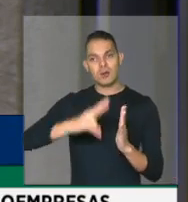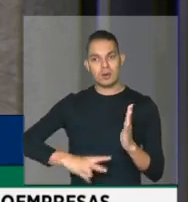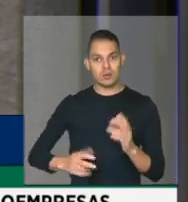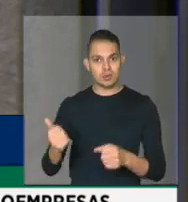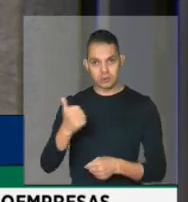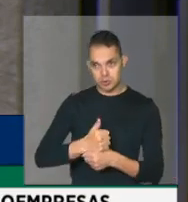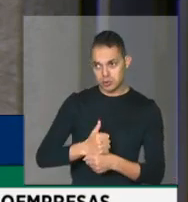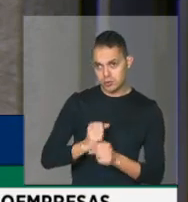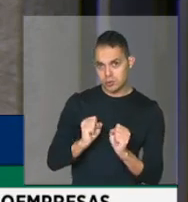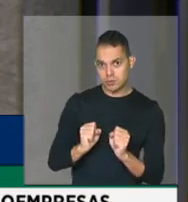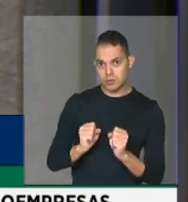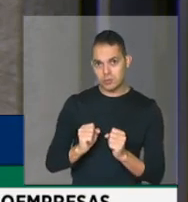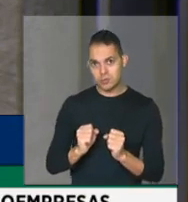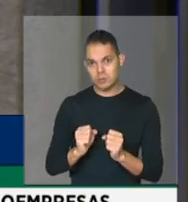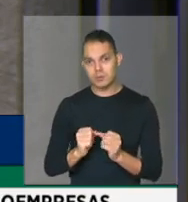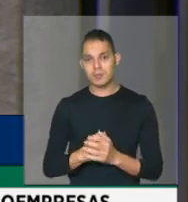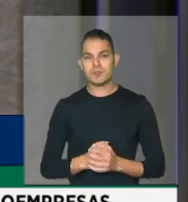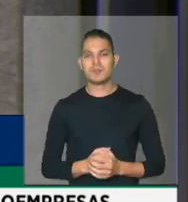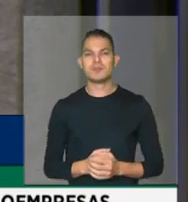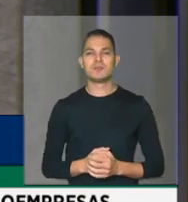substitutivo.